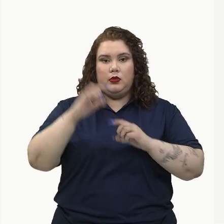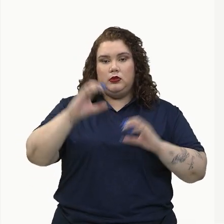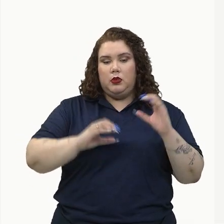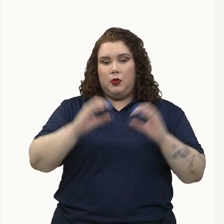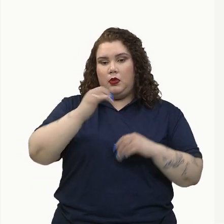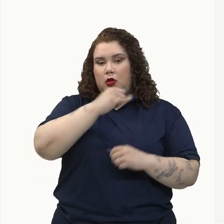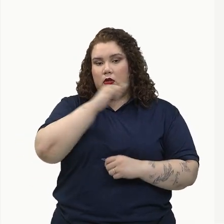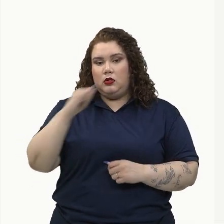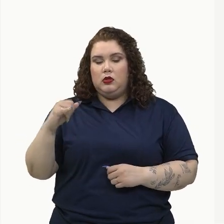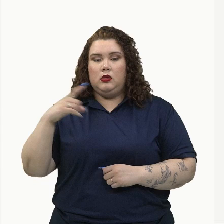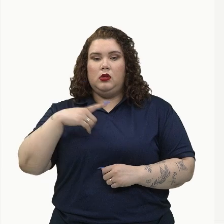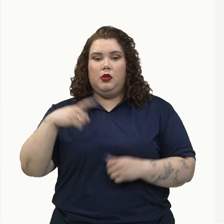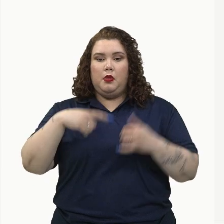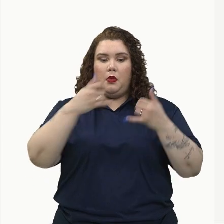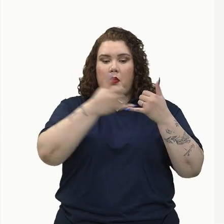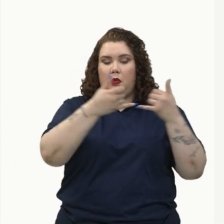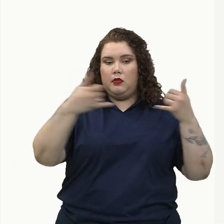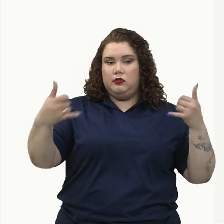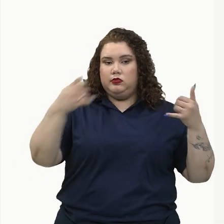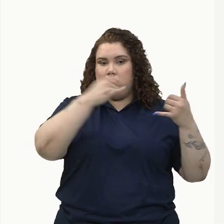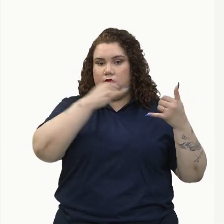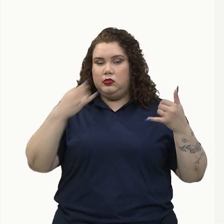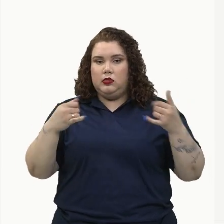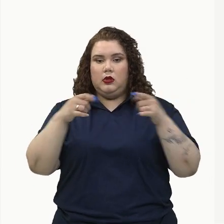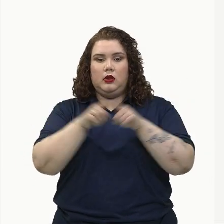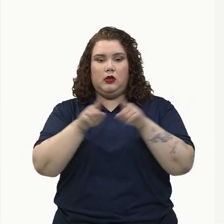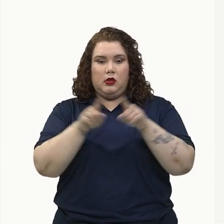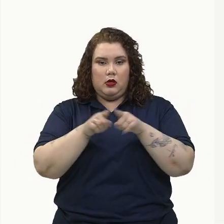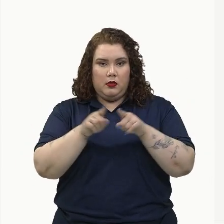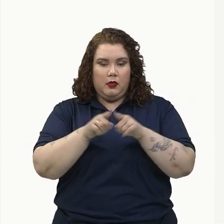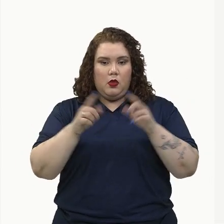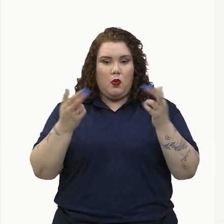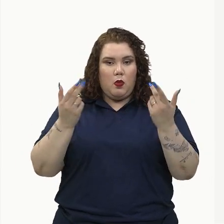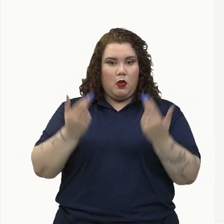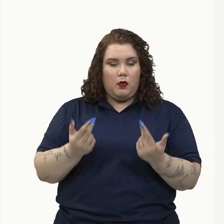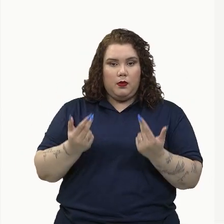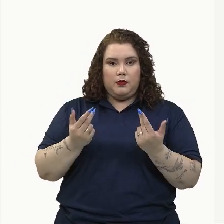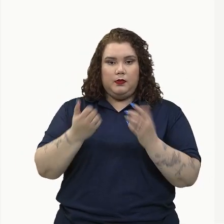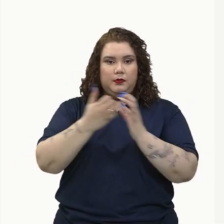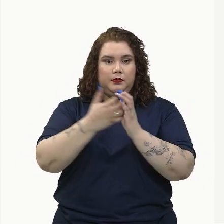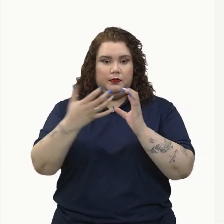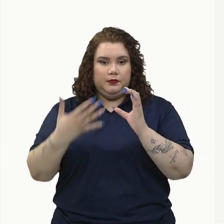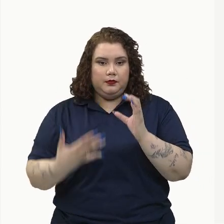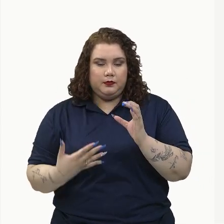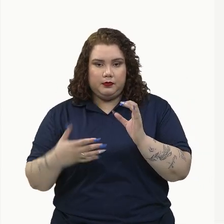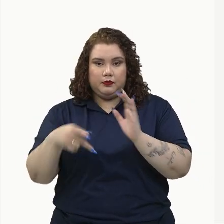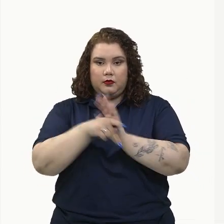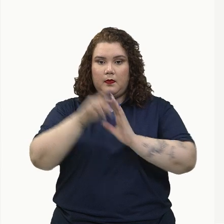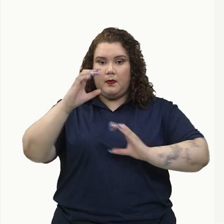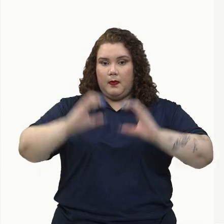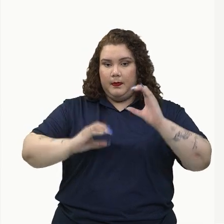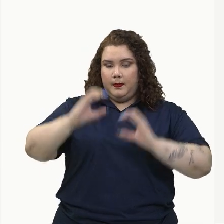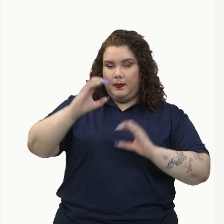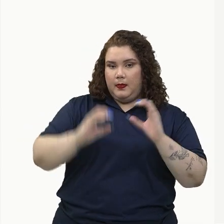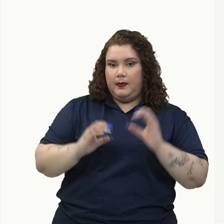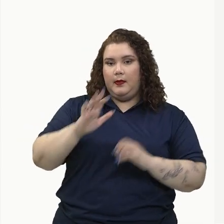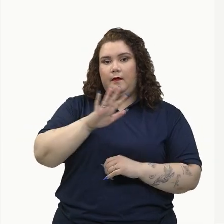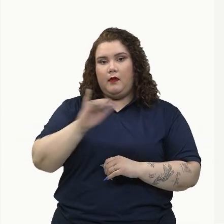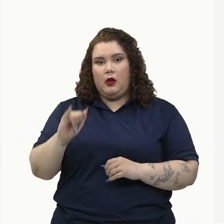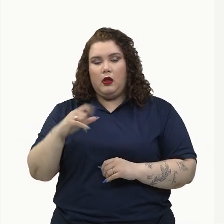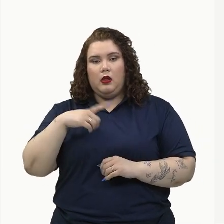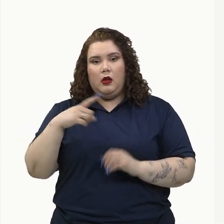tem corrente elétrica e diferença de potencial ao mesmo tempo, né? E as características do circuito, elas vão por